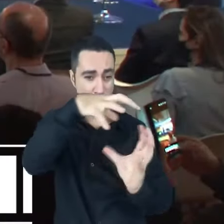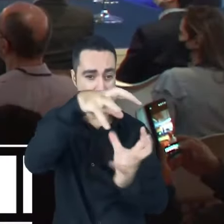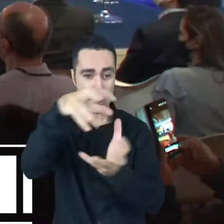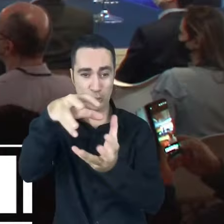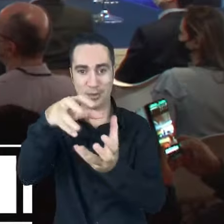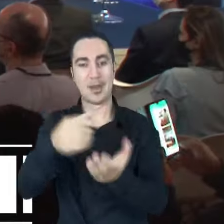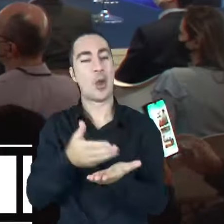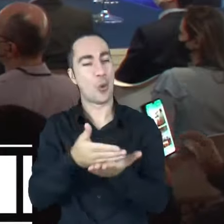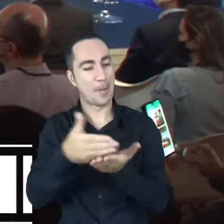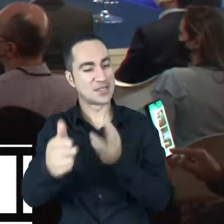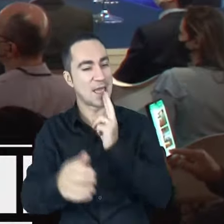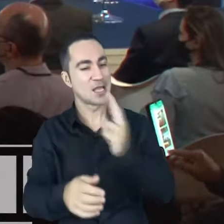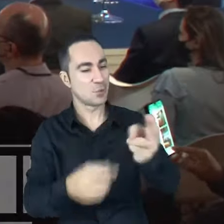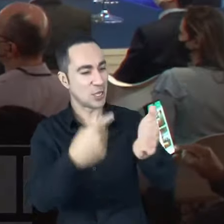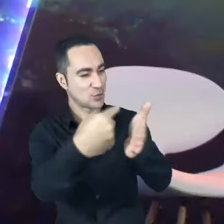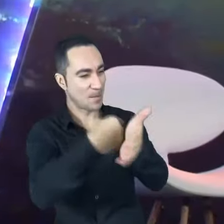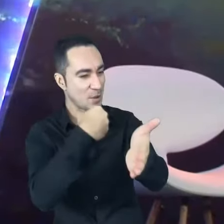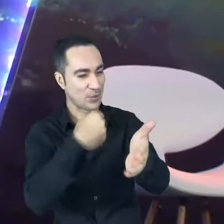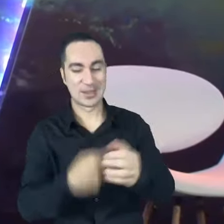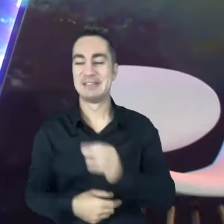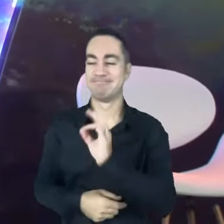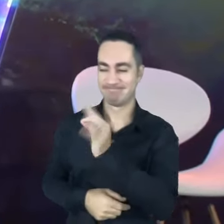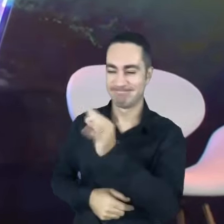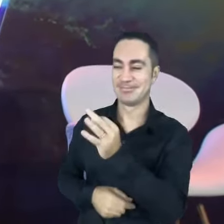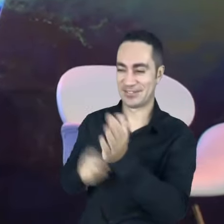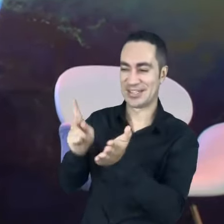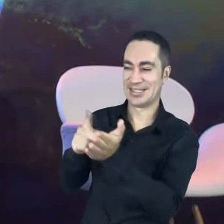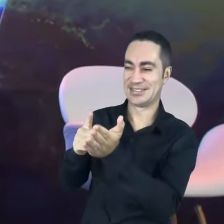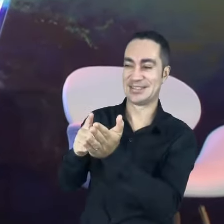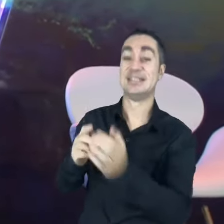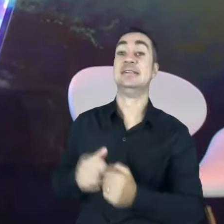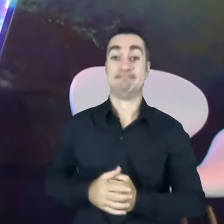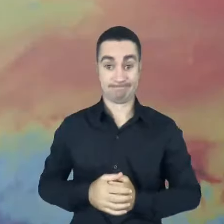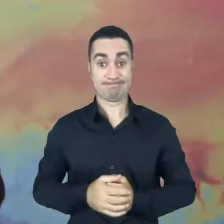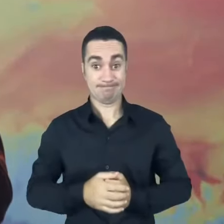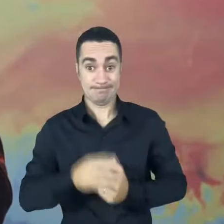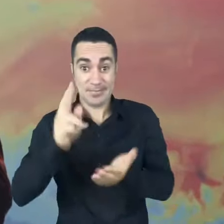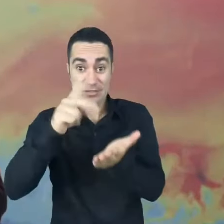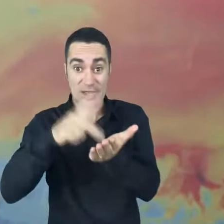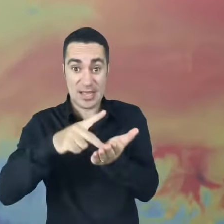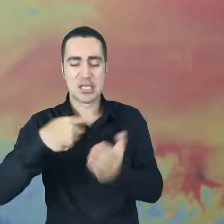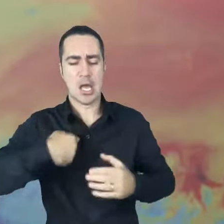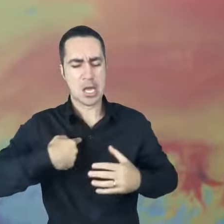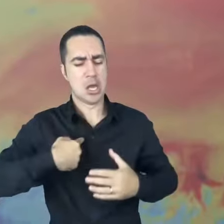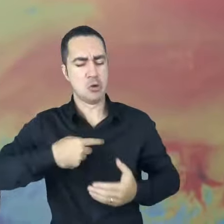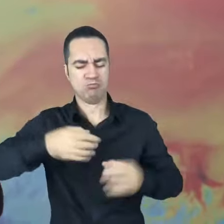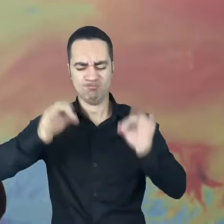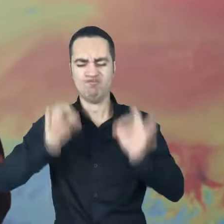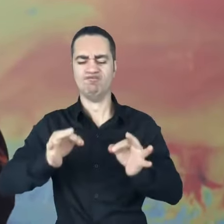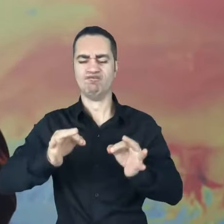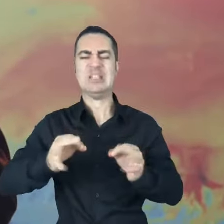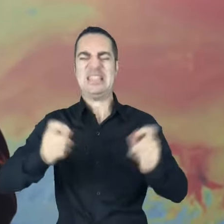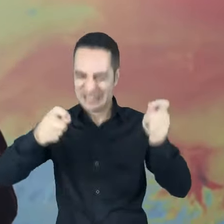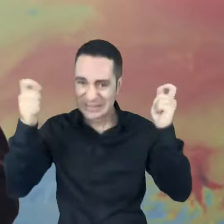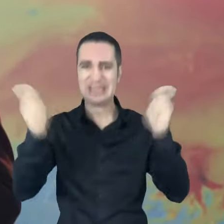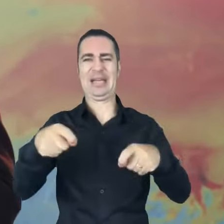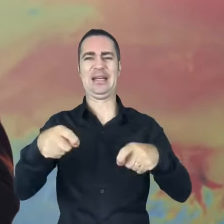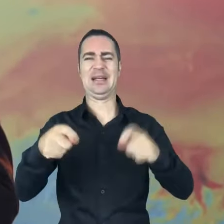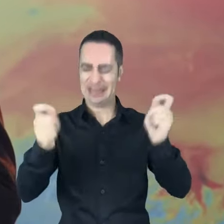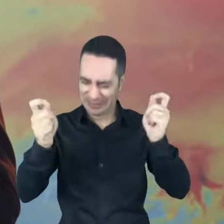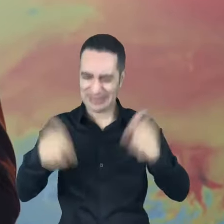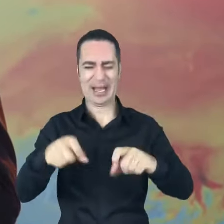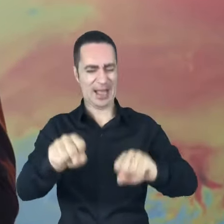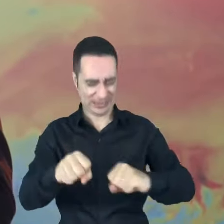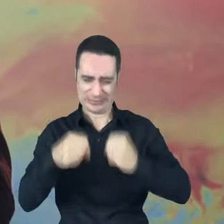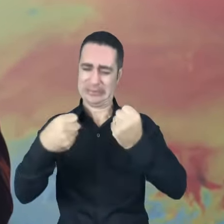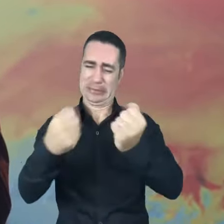né, Patrícia? Muito bem. Pois é, eu estou convicto de que podemos e devemos ir mais longe, né?